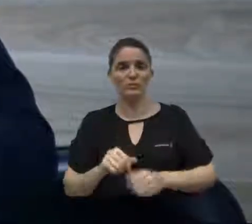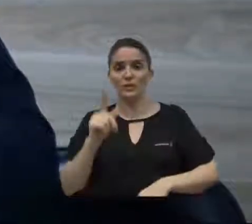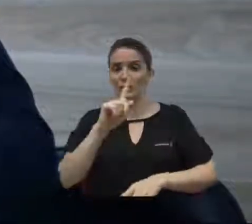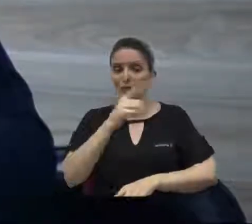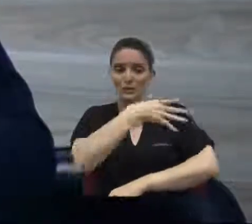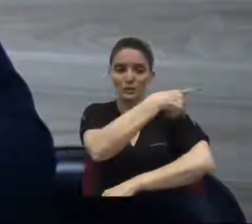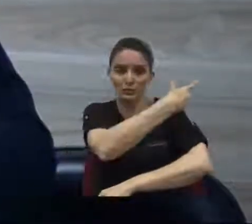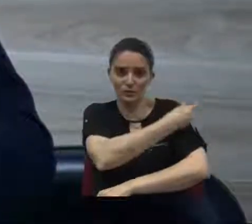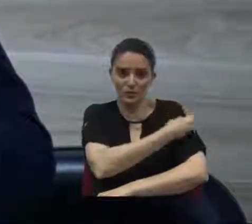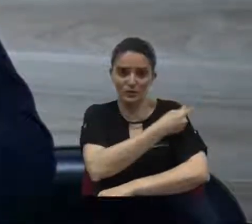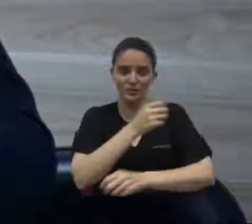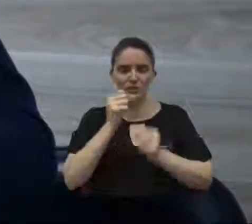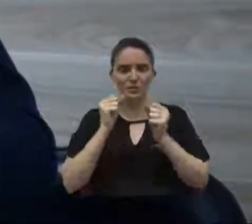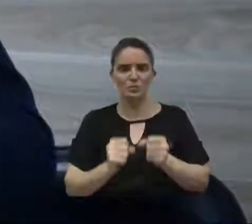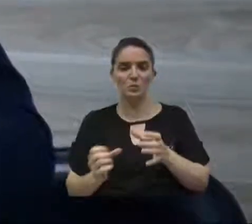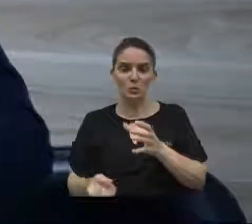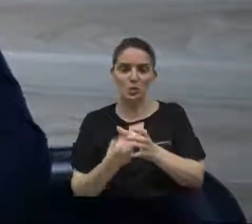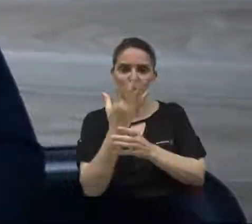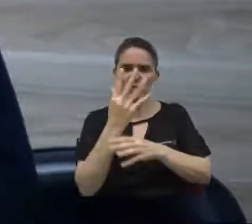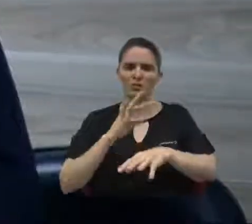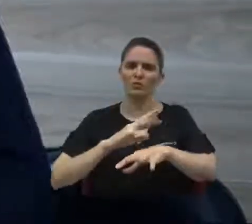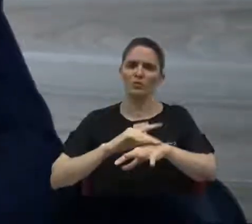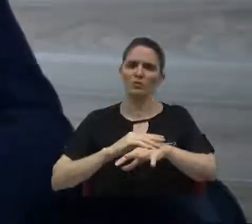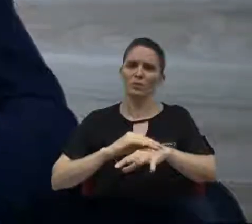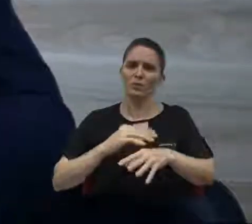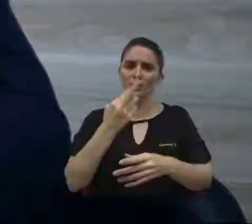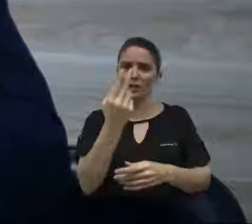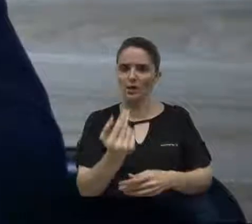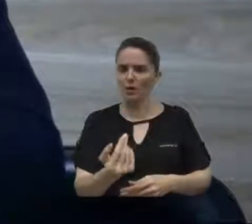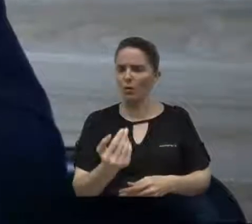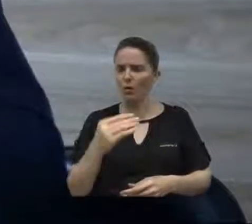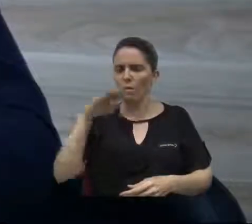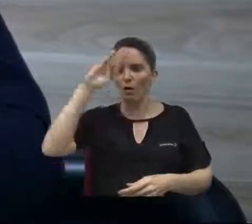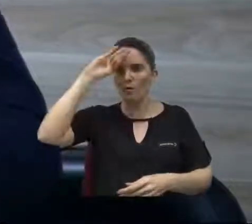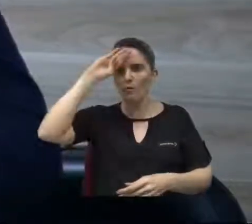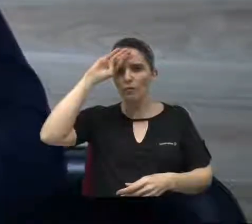doença, como vimos claramente recentemente com a febre amarela. A